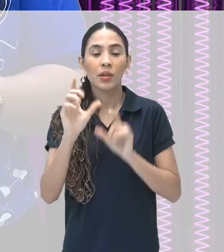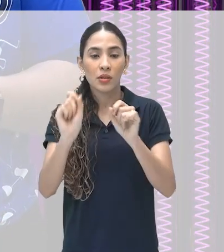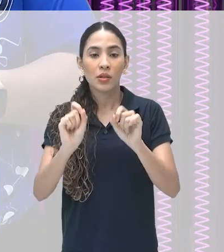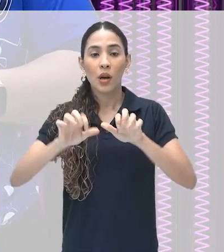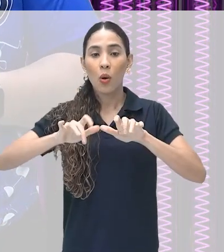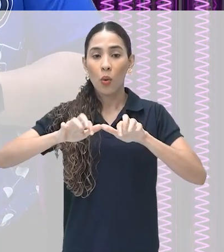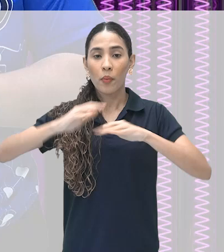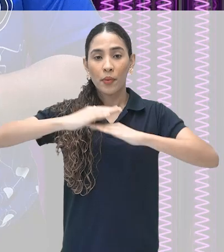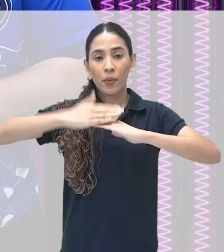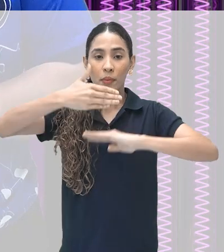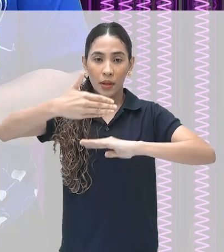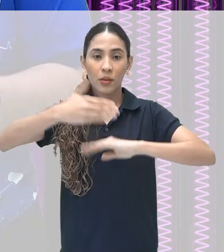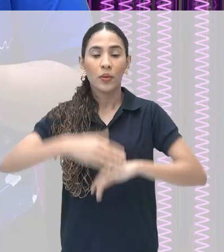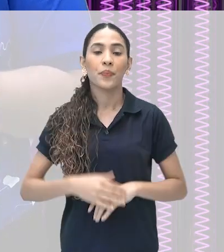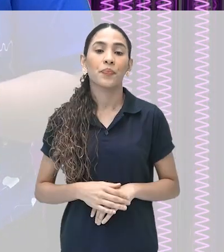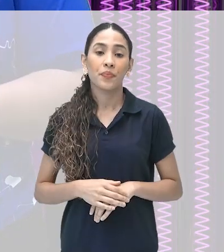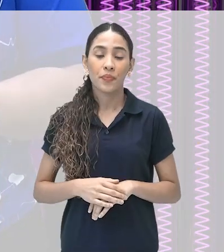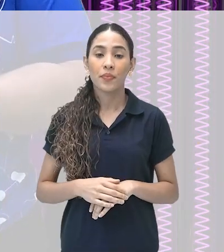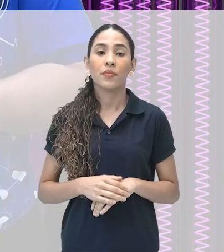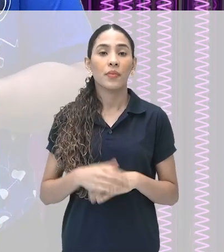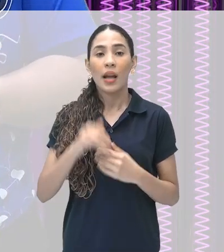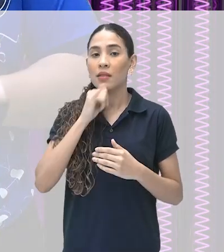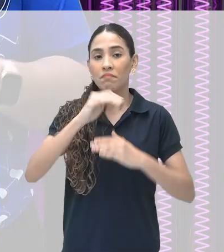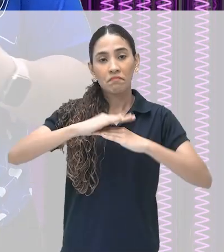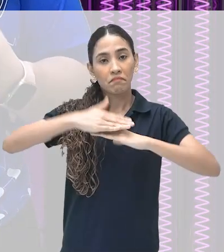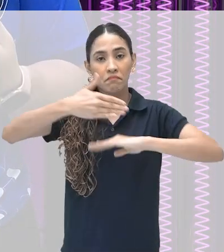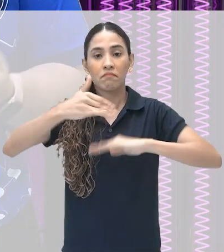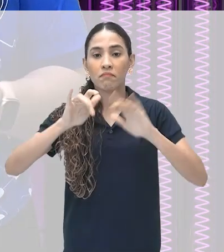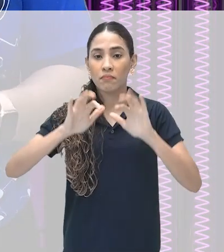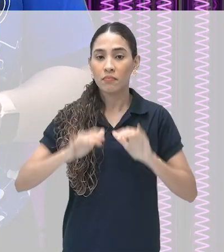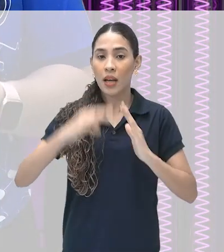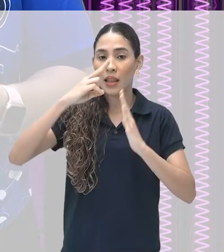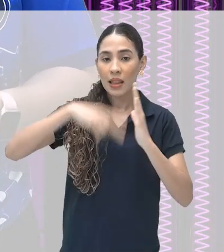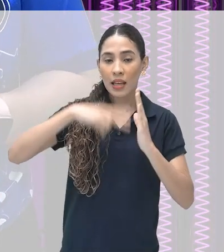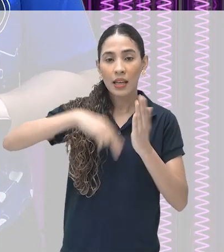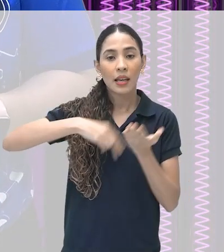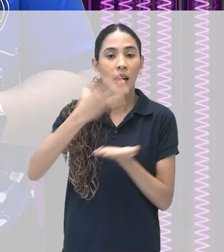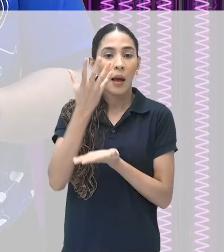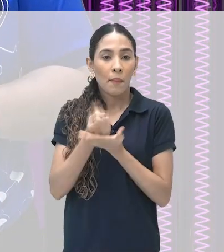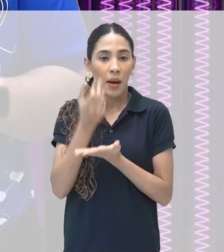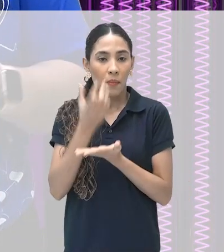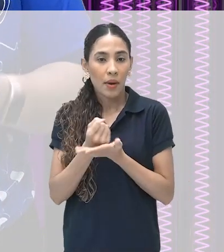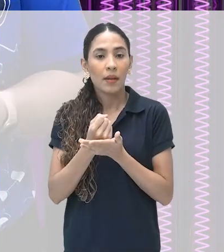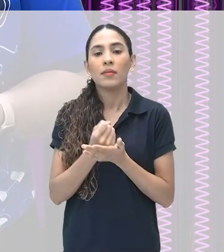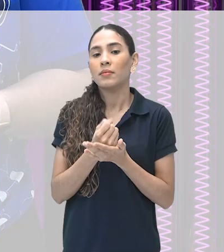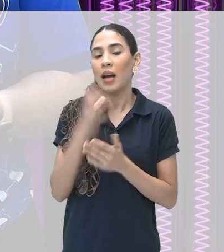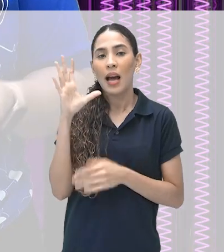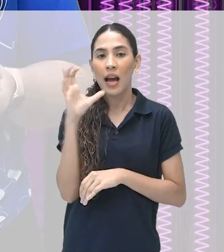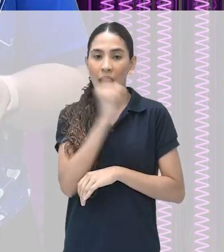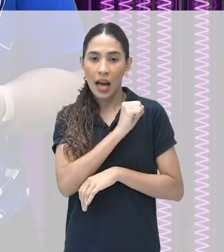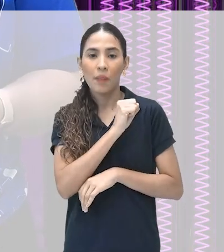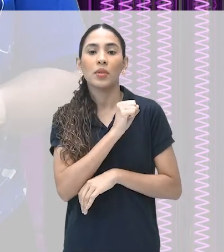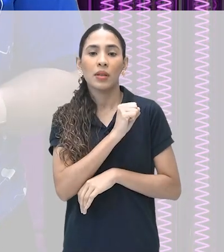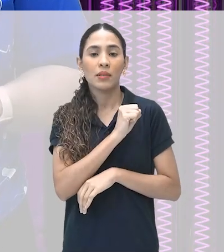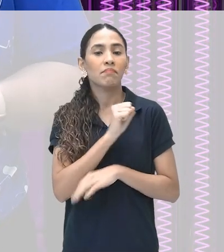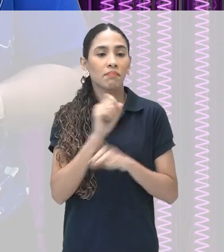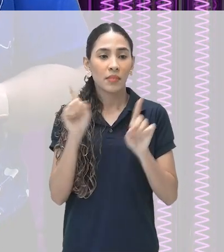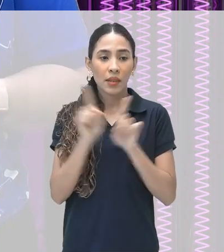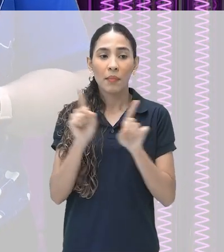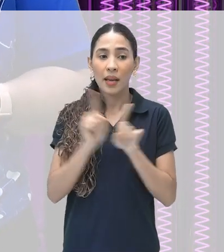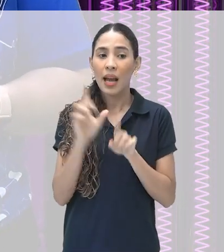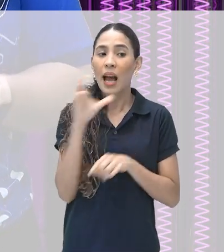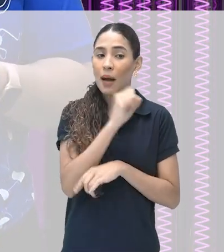nos nossos computadores, nos notebooks, ler, gravar dados neles de uma forma muito rápida, muito mais rápida